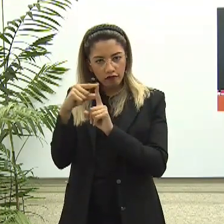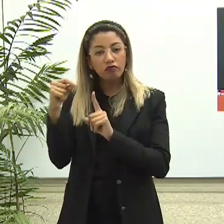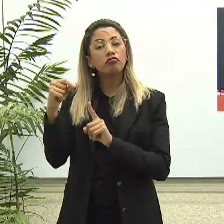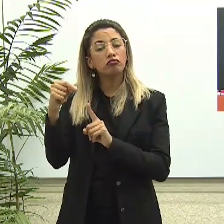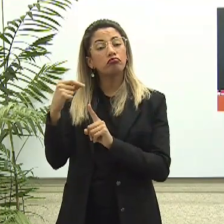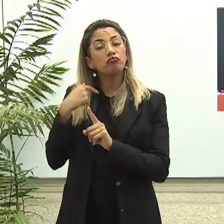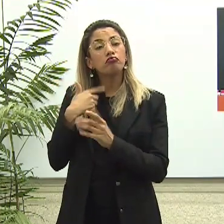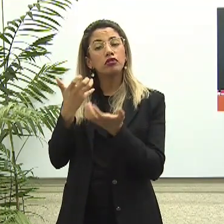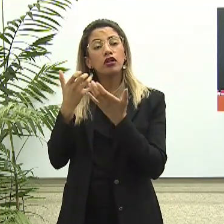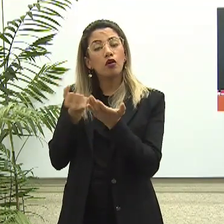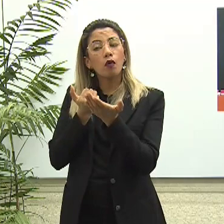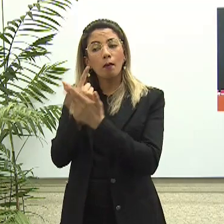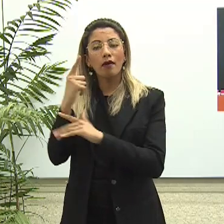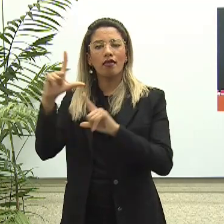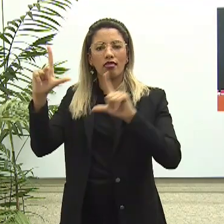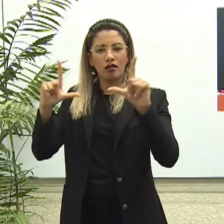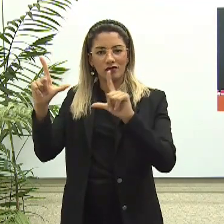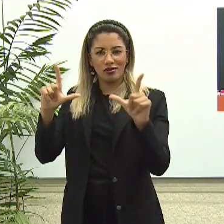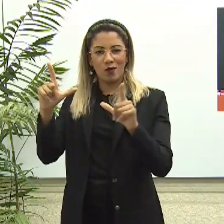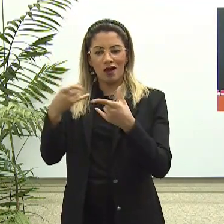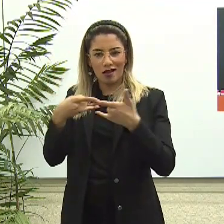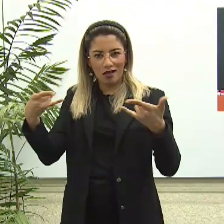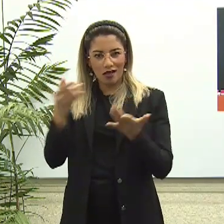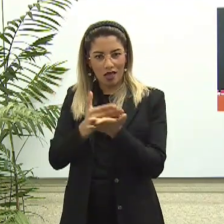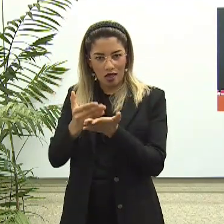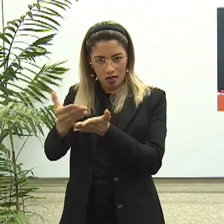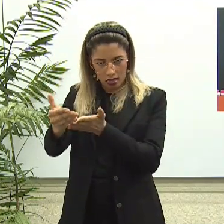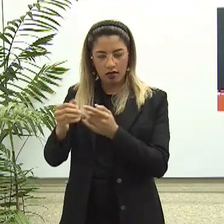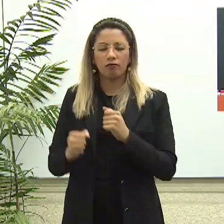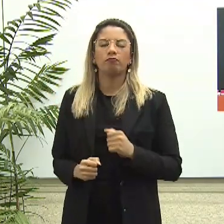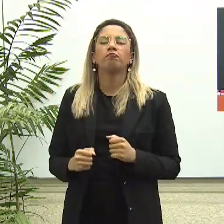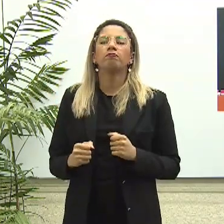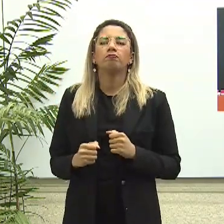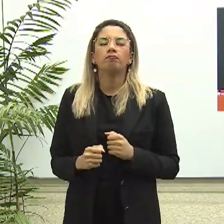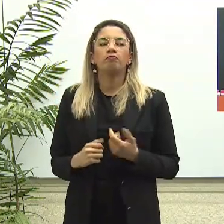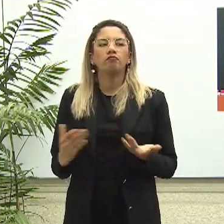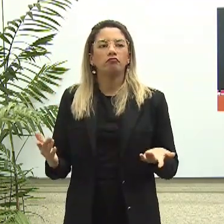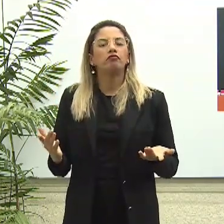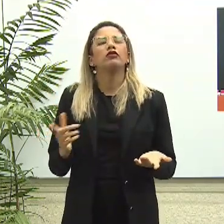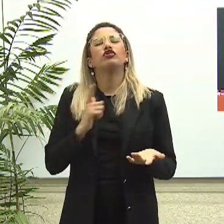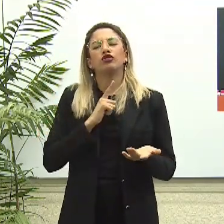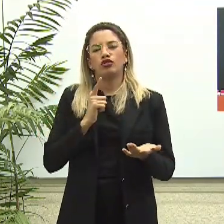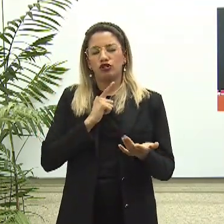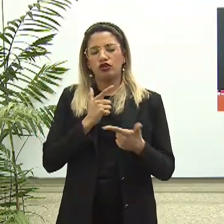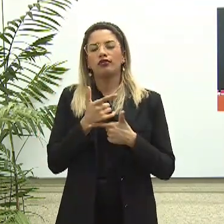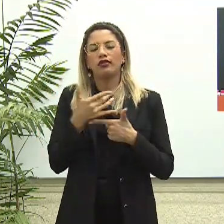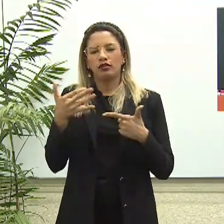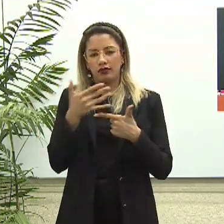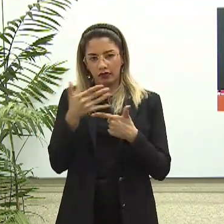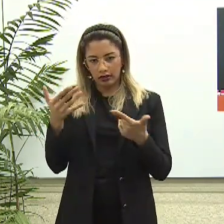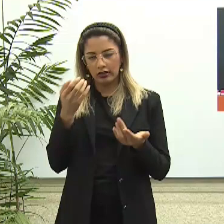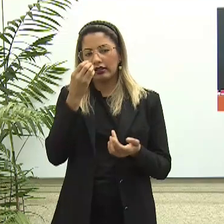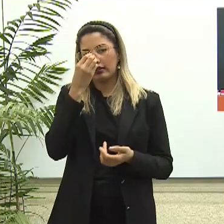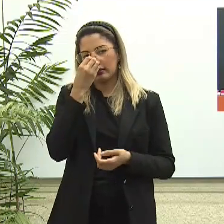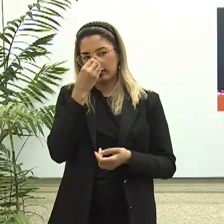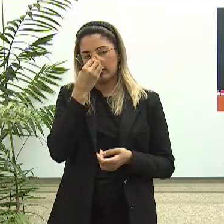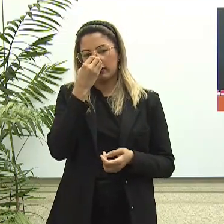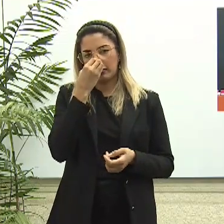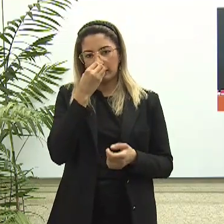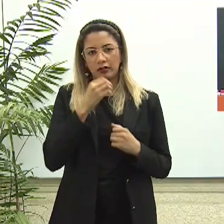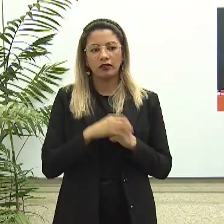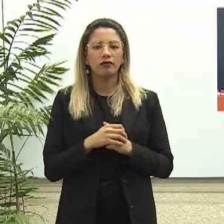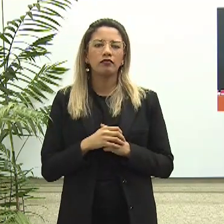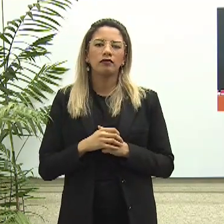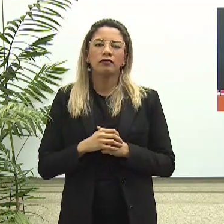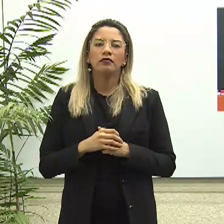eh a TV Smart né mano que tinha que baixar uma Netflix essas coisas Tod aquela que aquela que